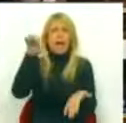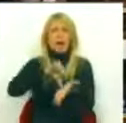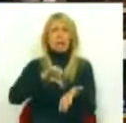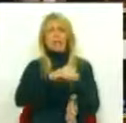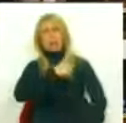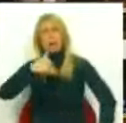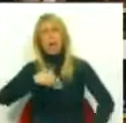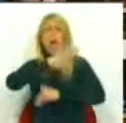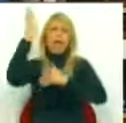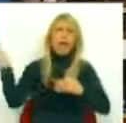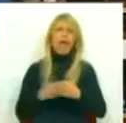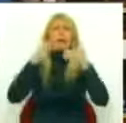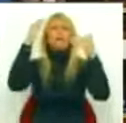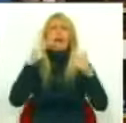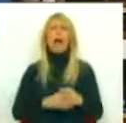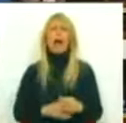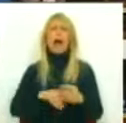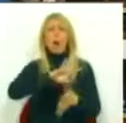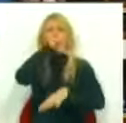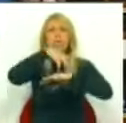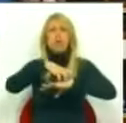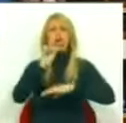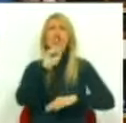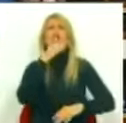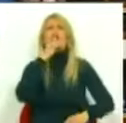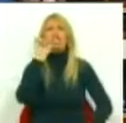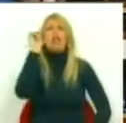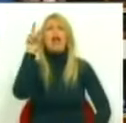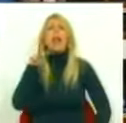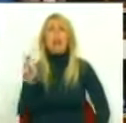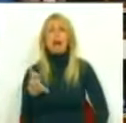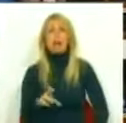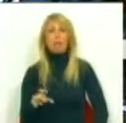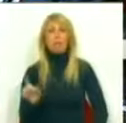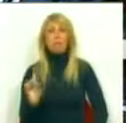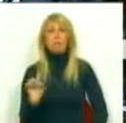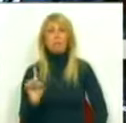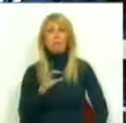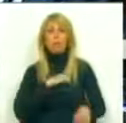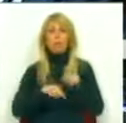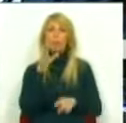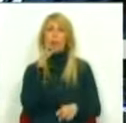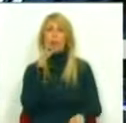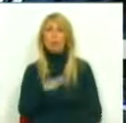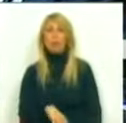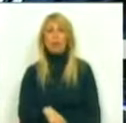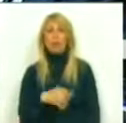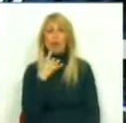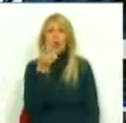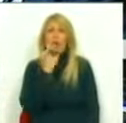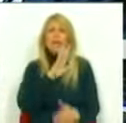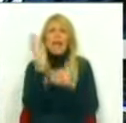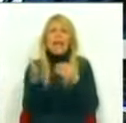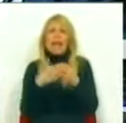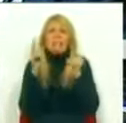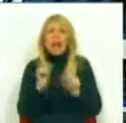de saúde, encerraram postos da GNR. Não, Sr. deputado António José Seguro. Não diga encerraram,